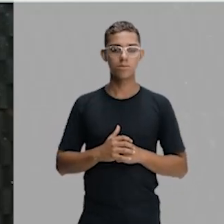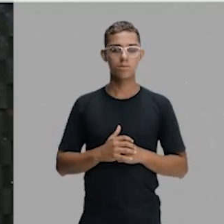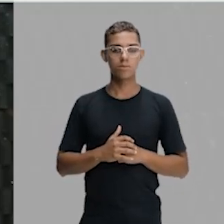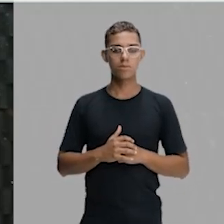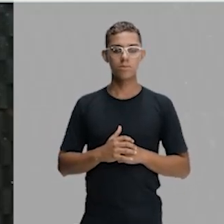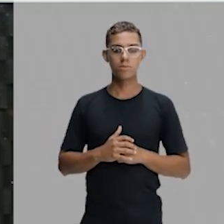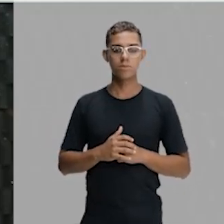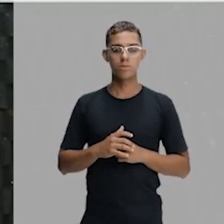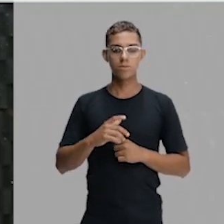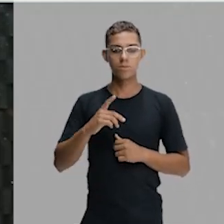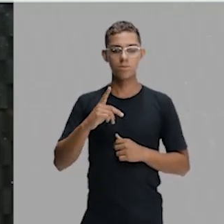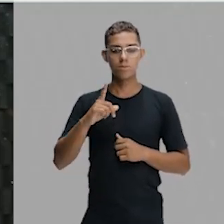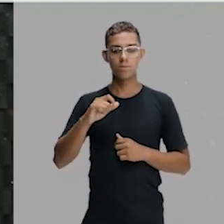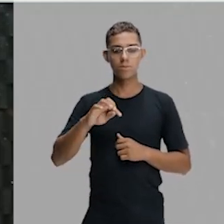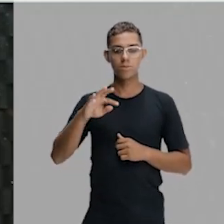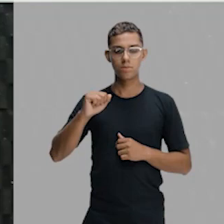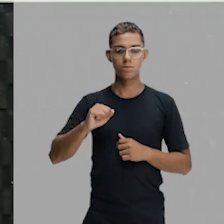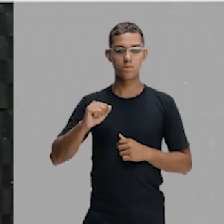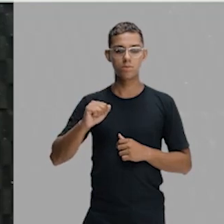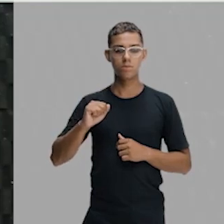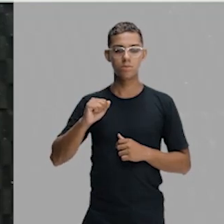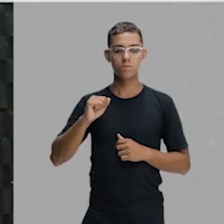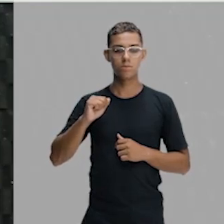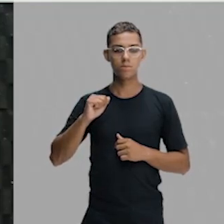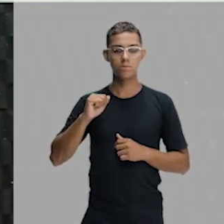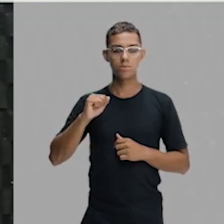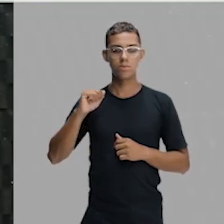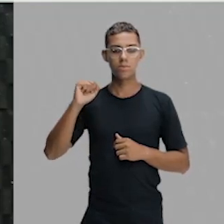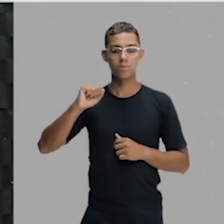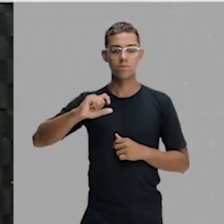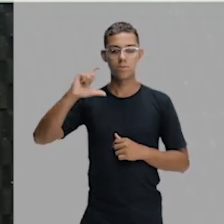planta alta.